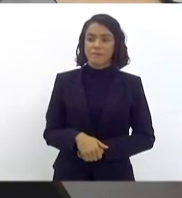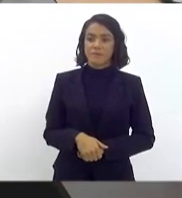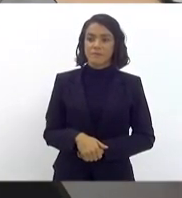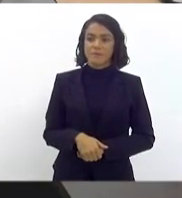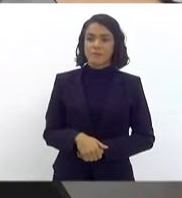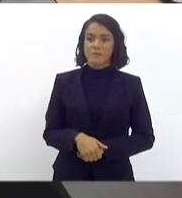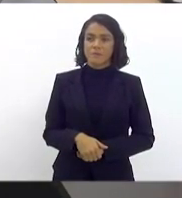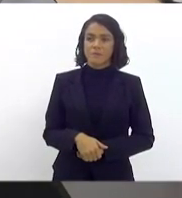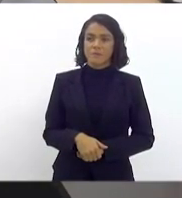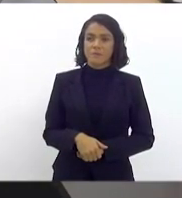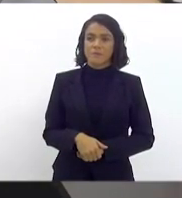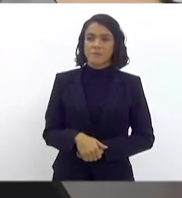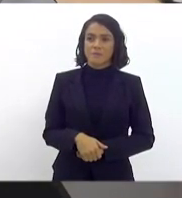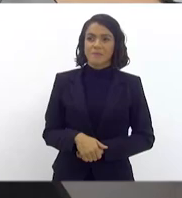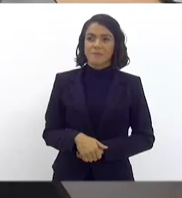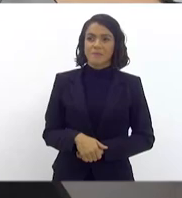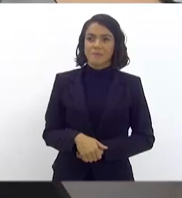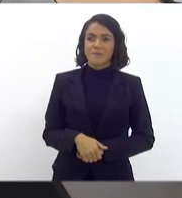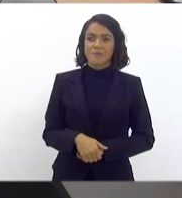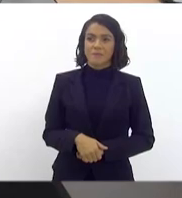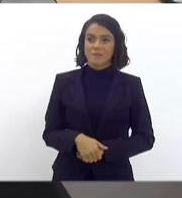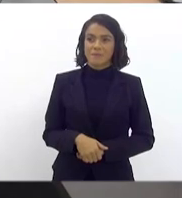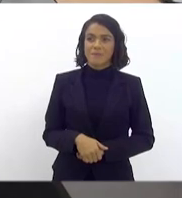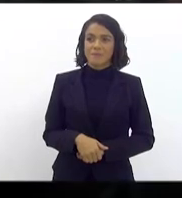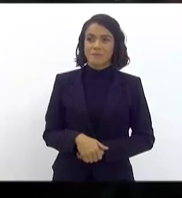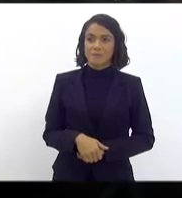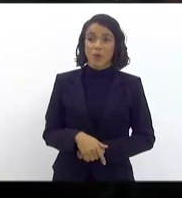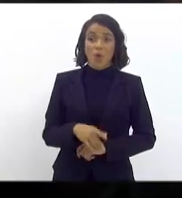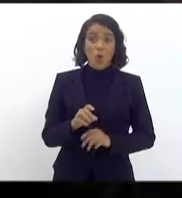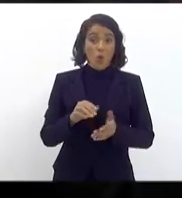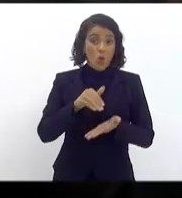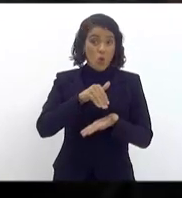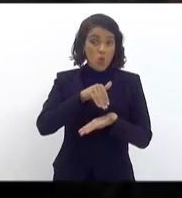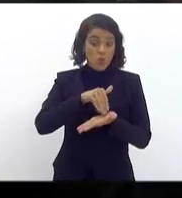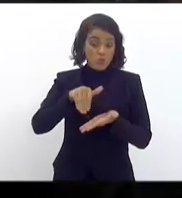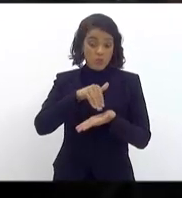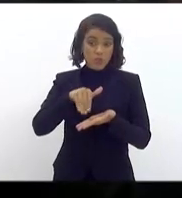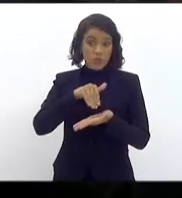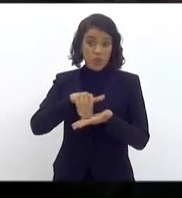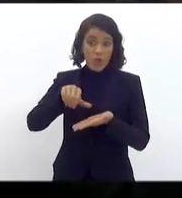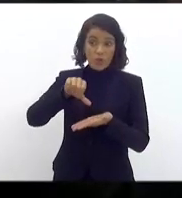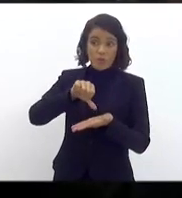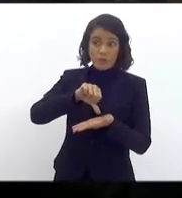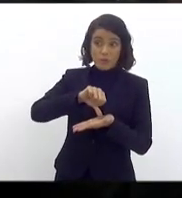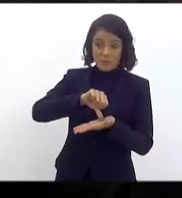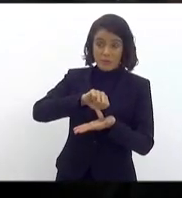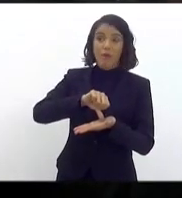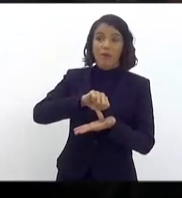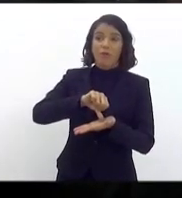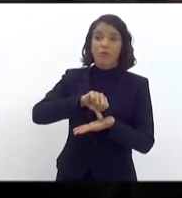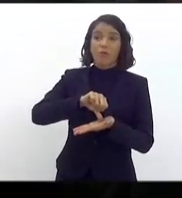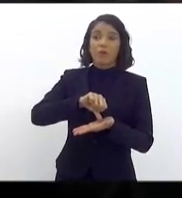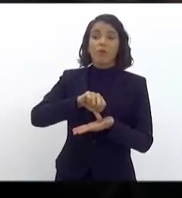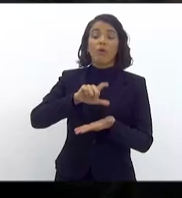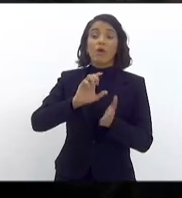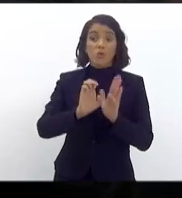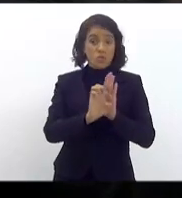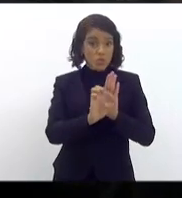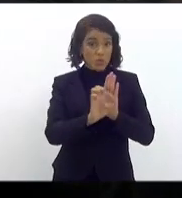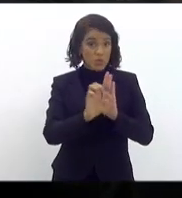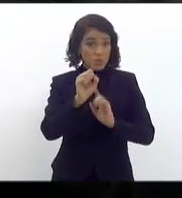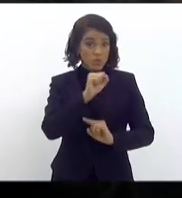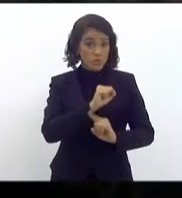Vossa Excelência, me permite ler? O escritório central é o escritório central Estatuto